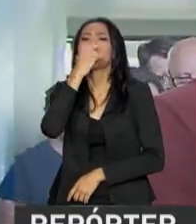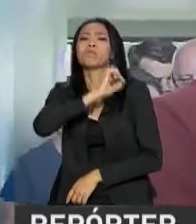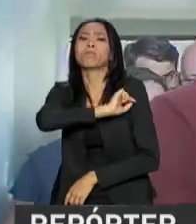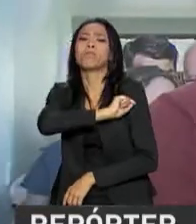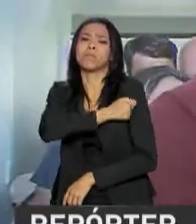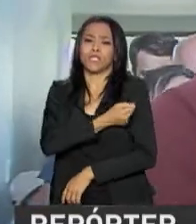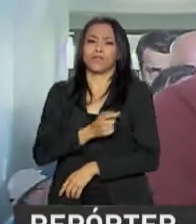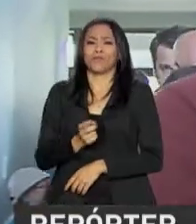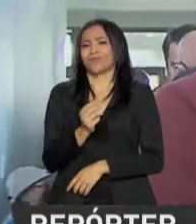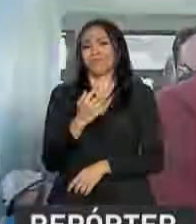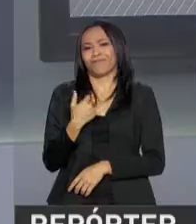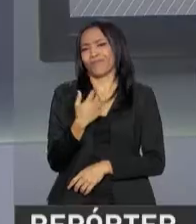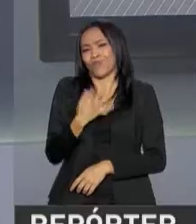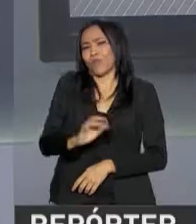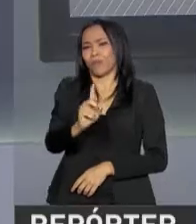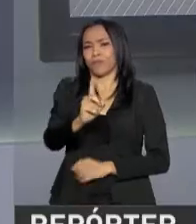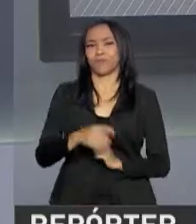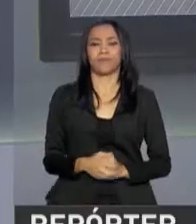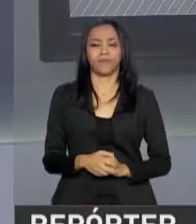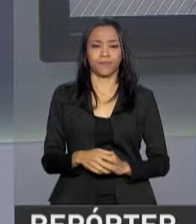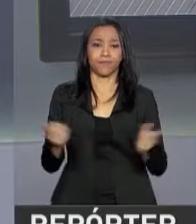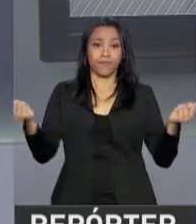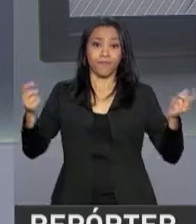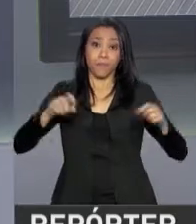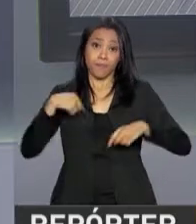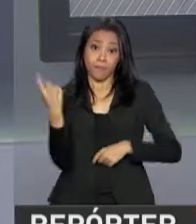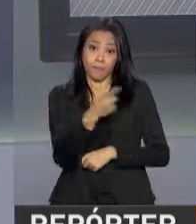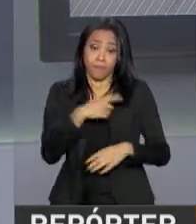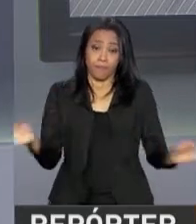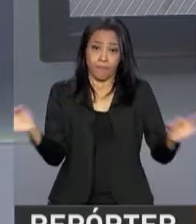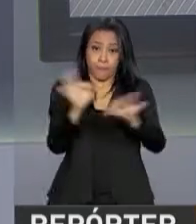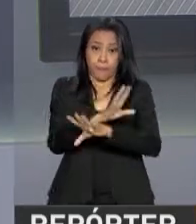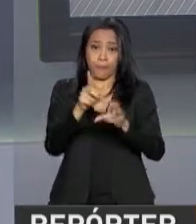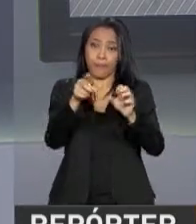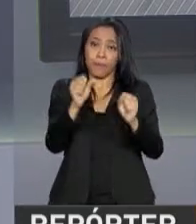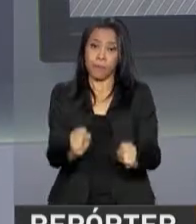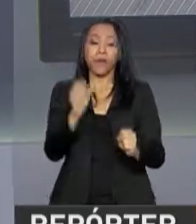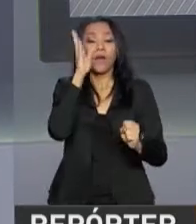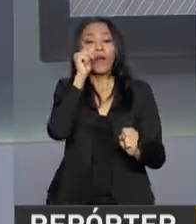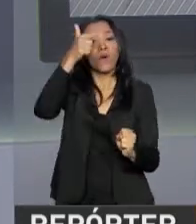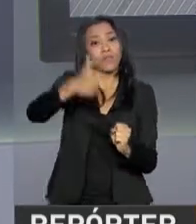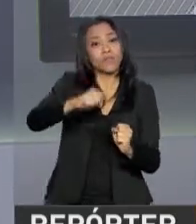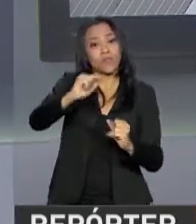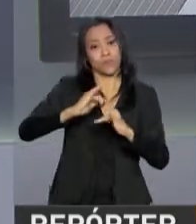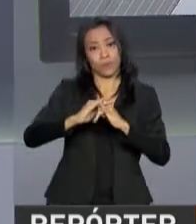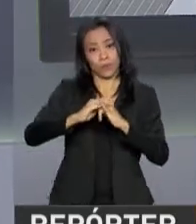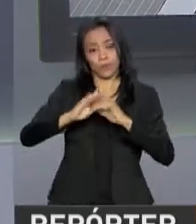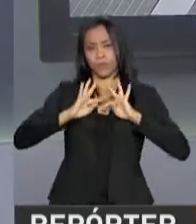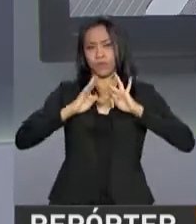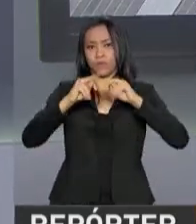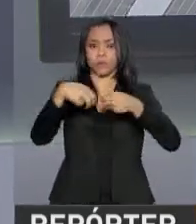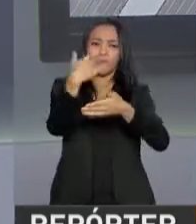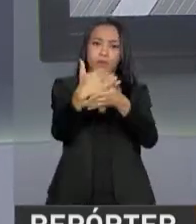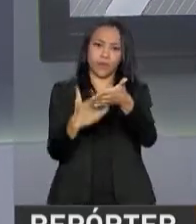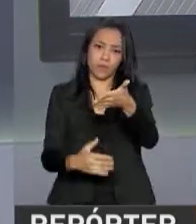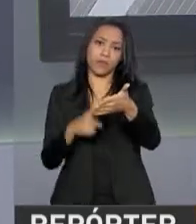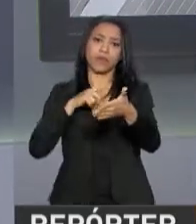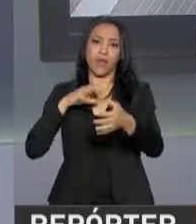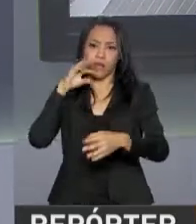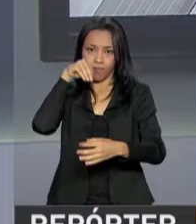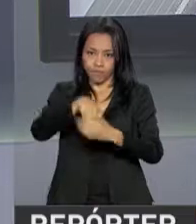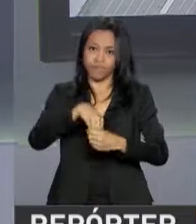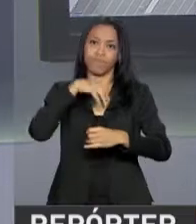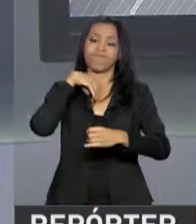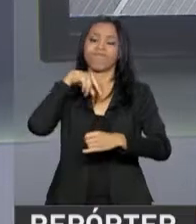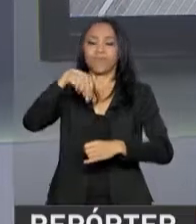jornada não vale a pena nós ficamos por aqui você pode rever as reportagens no youtube e toda a nossa programação também está